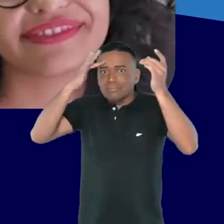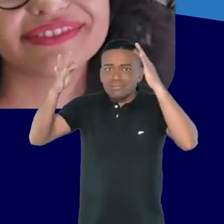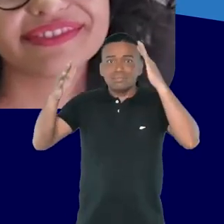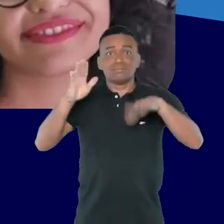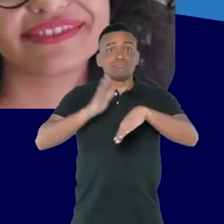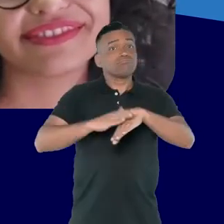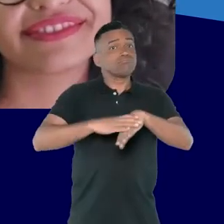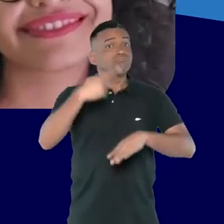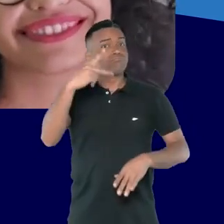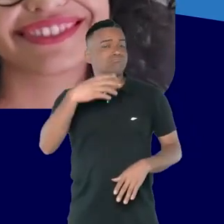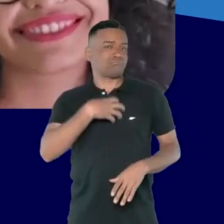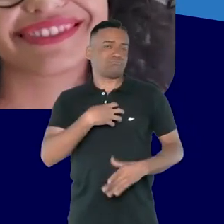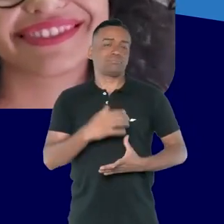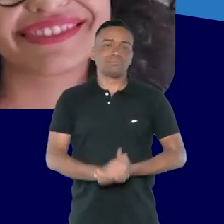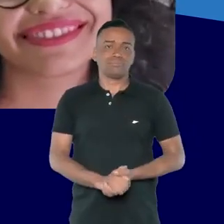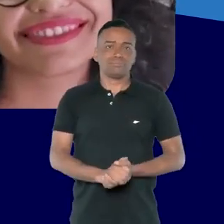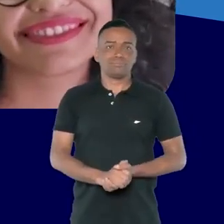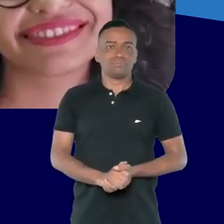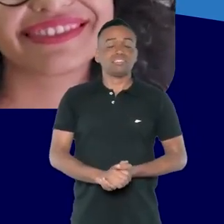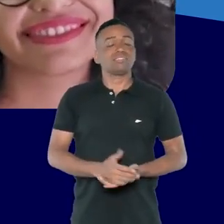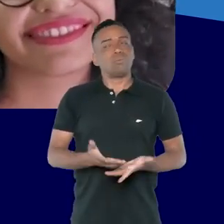de escrita, né, de criação,